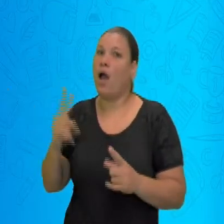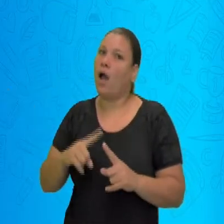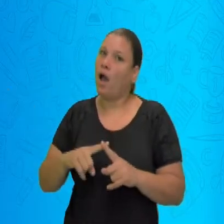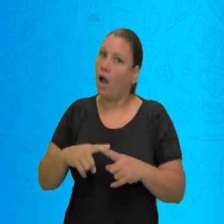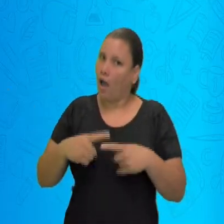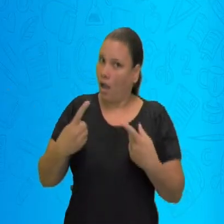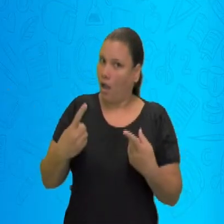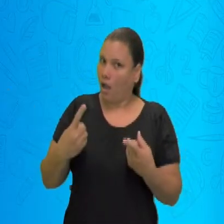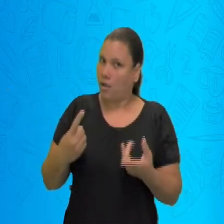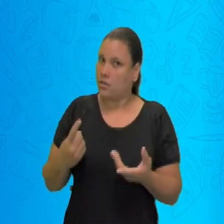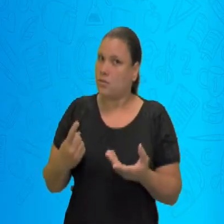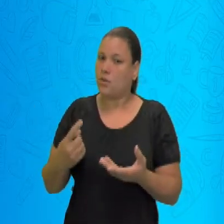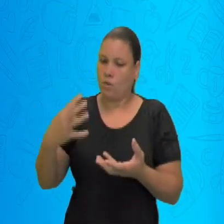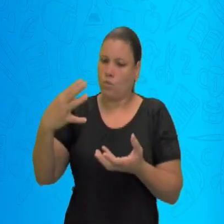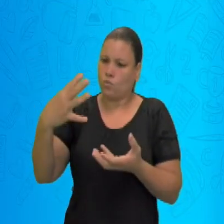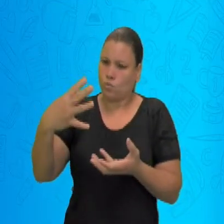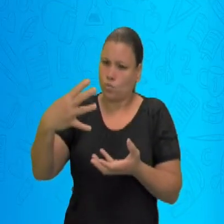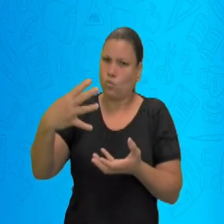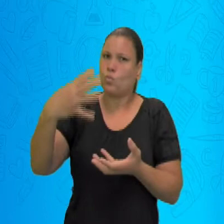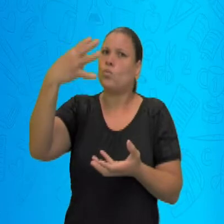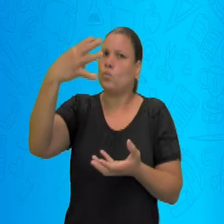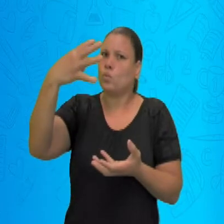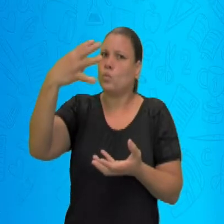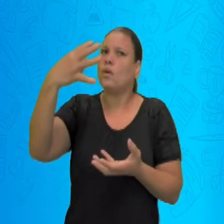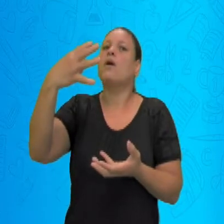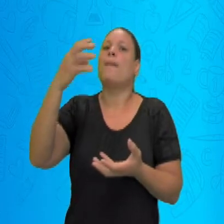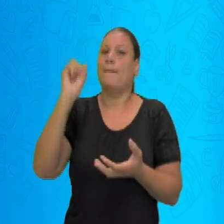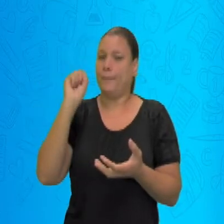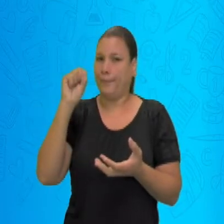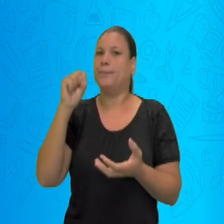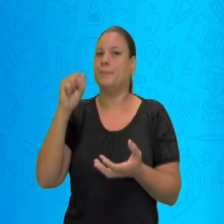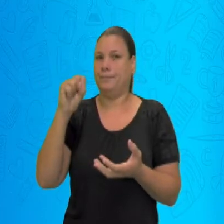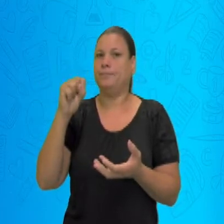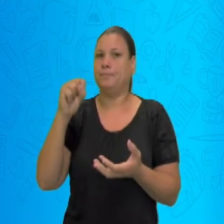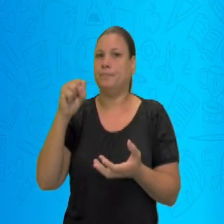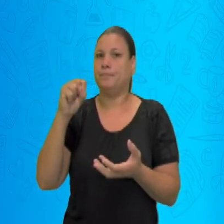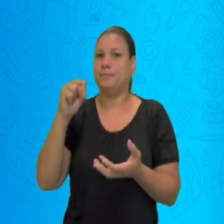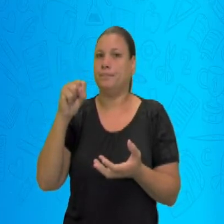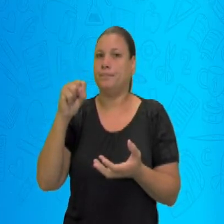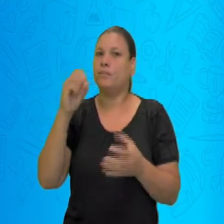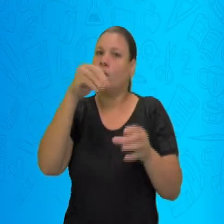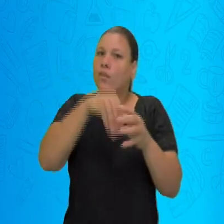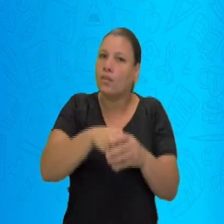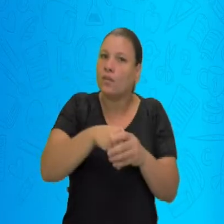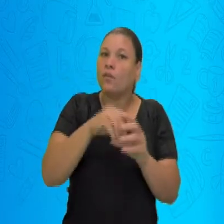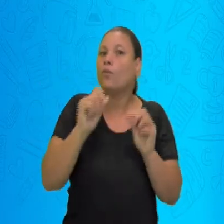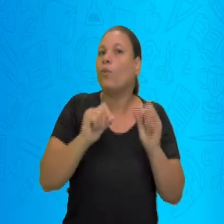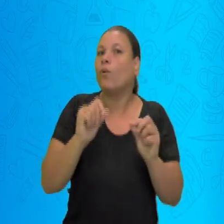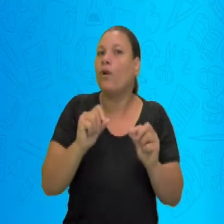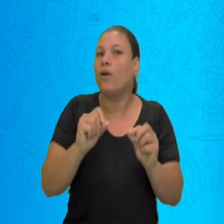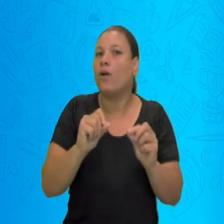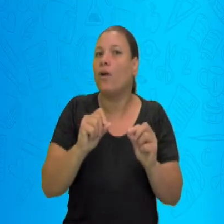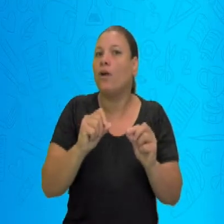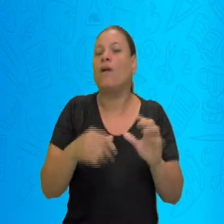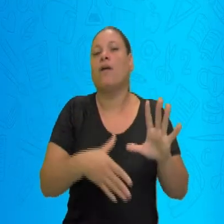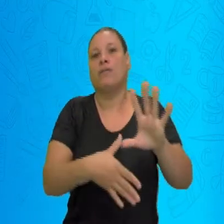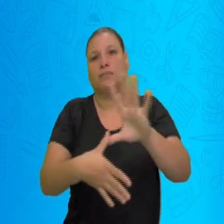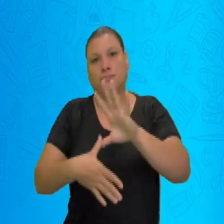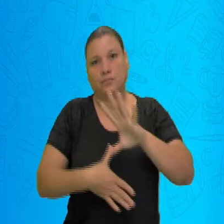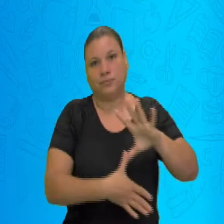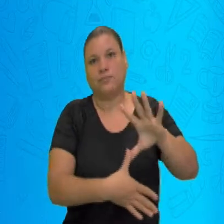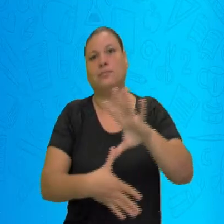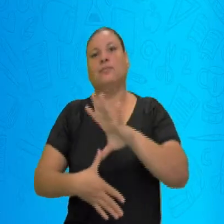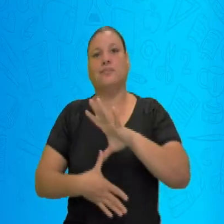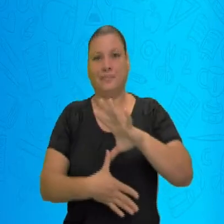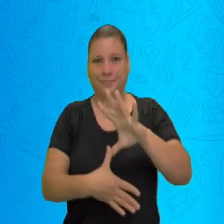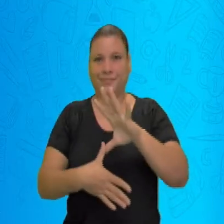continente. E isso vai resultar em características físicas